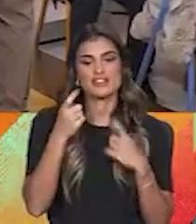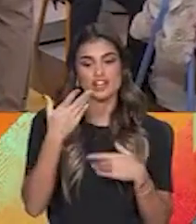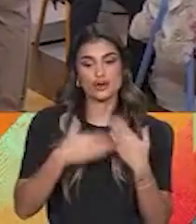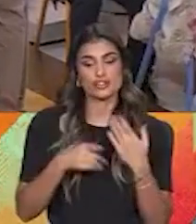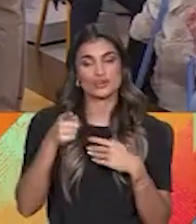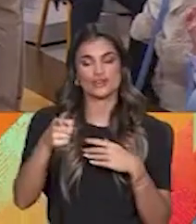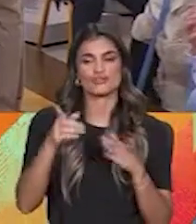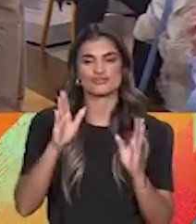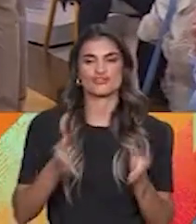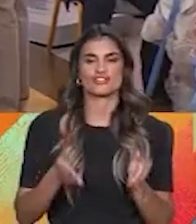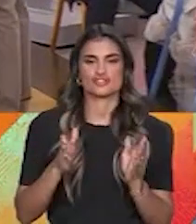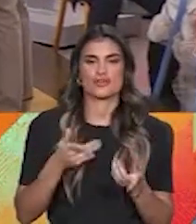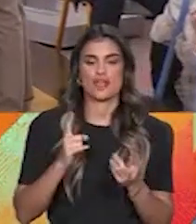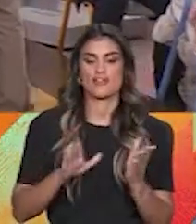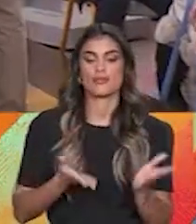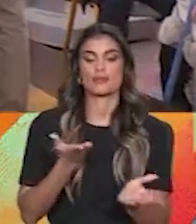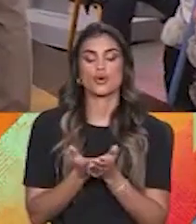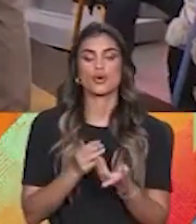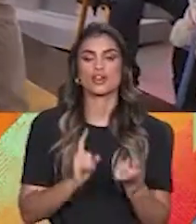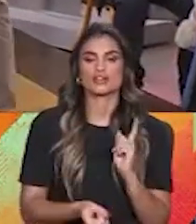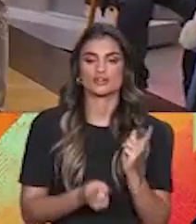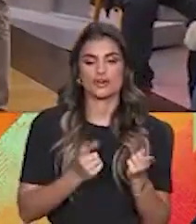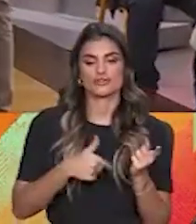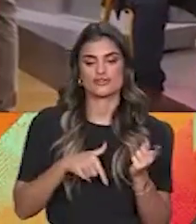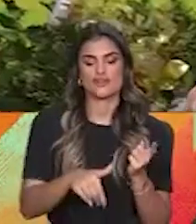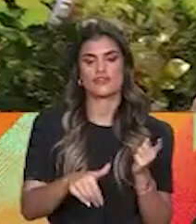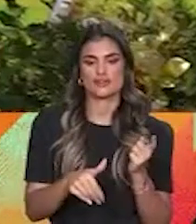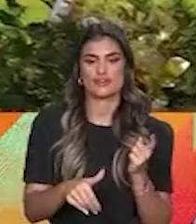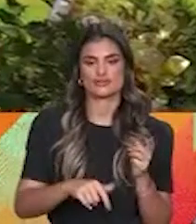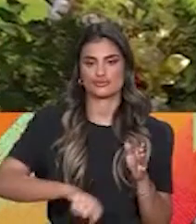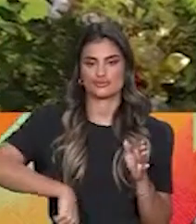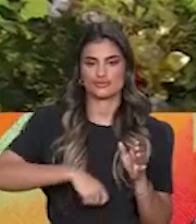Minha querida, o que é que nos vai propor? Olha, vamos fazer umas rabanadas.